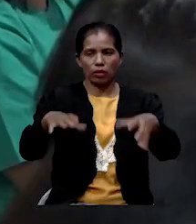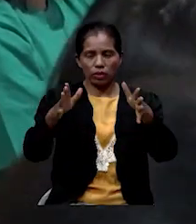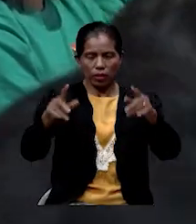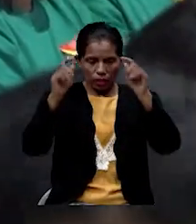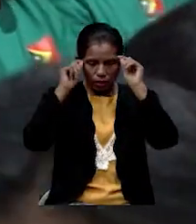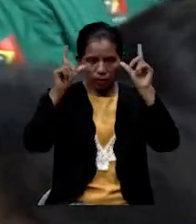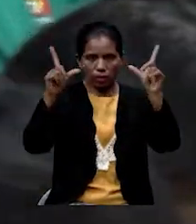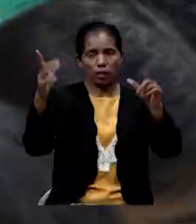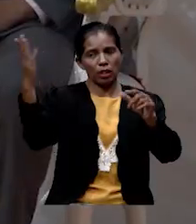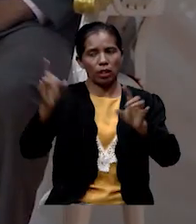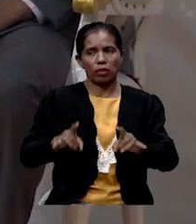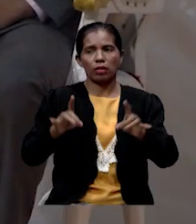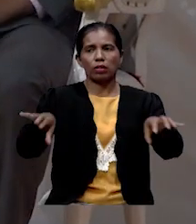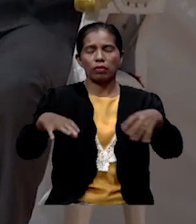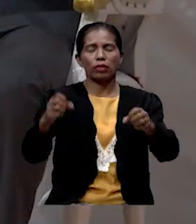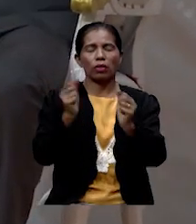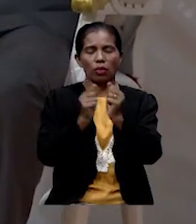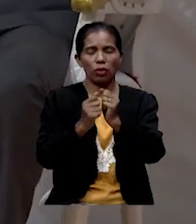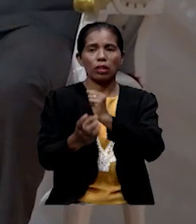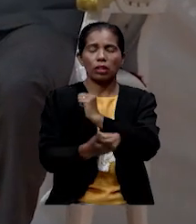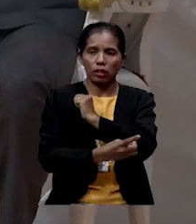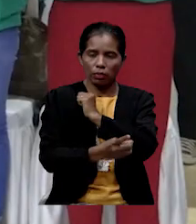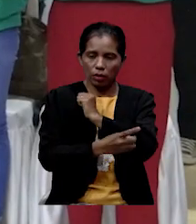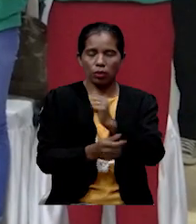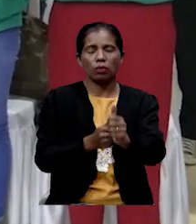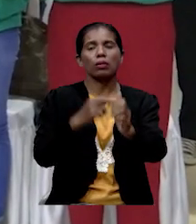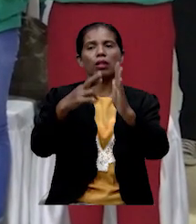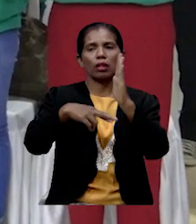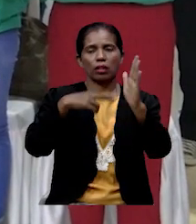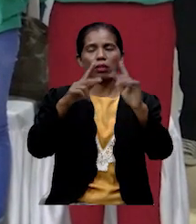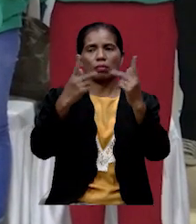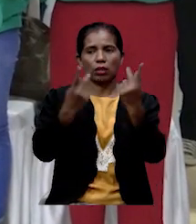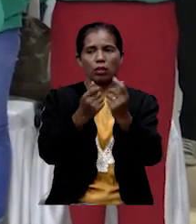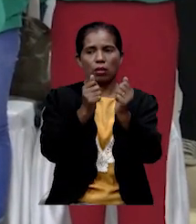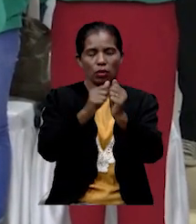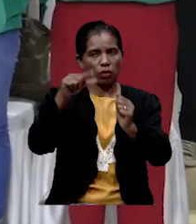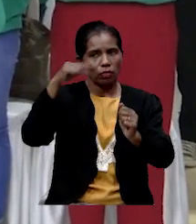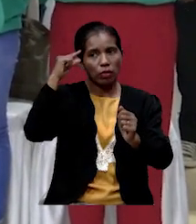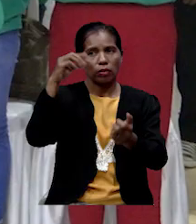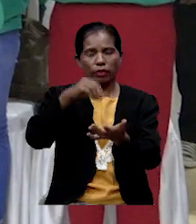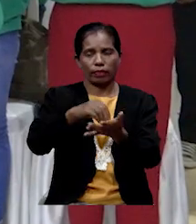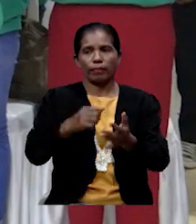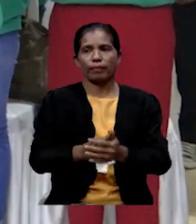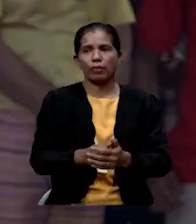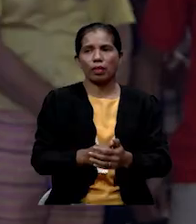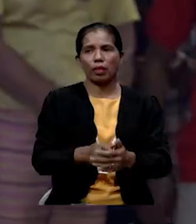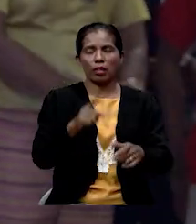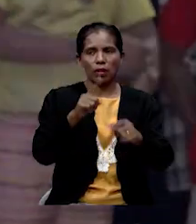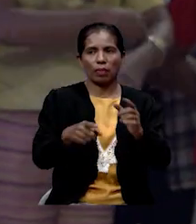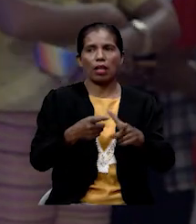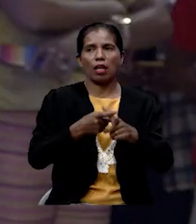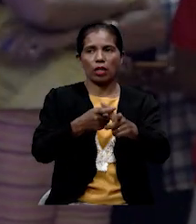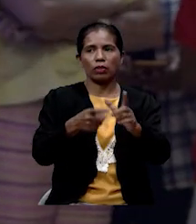Austrália, ato serviço ou disciplina no cumpre regras nebe companhia ou governo estabelece onan. Liliu ato labele halai sai